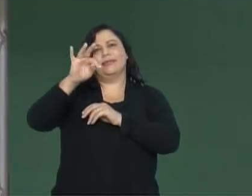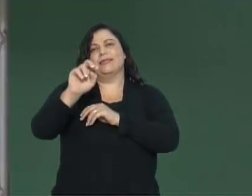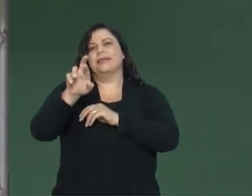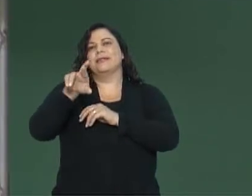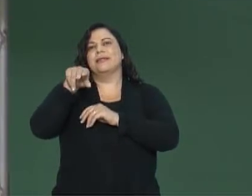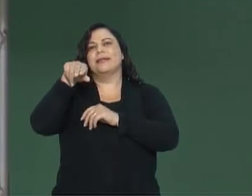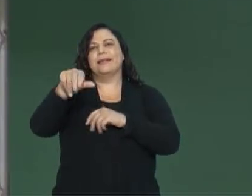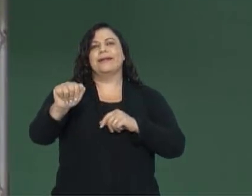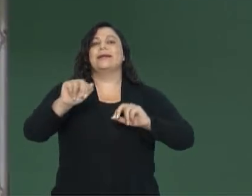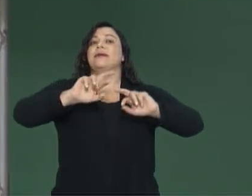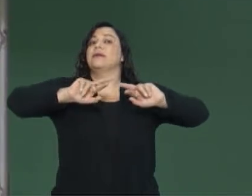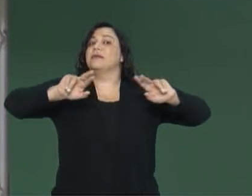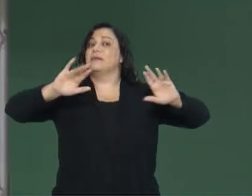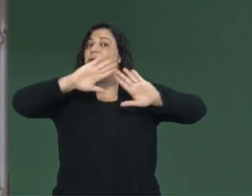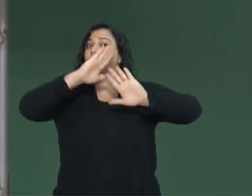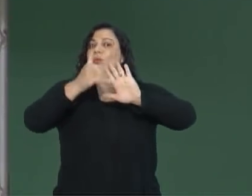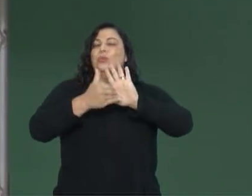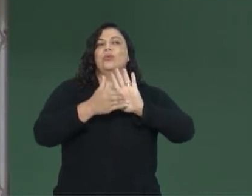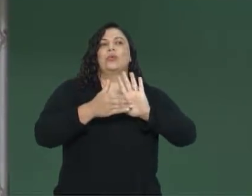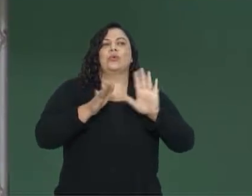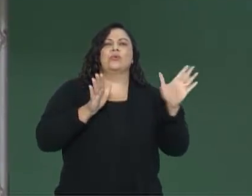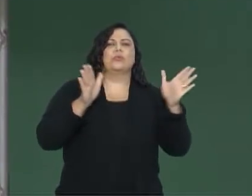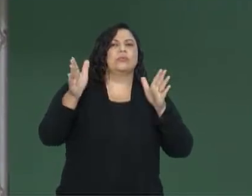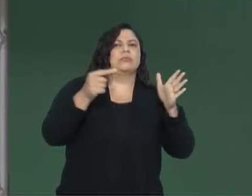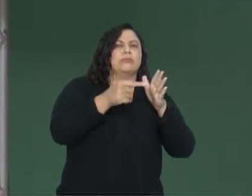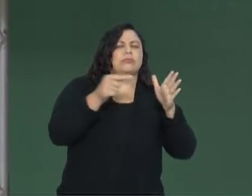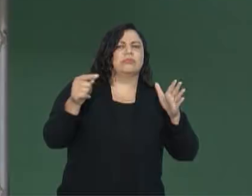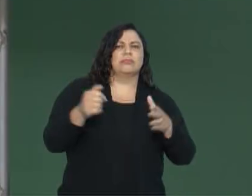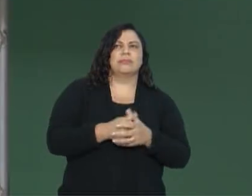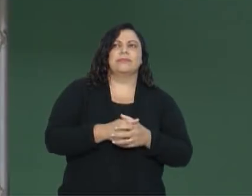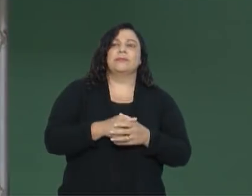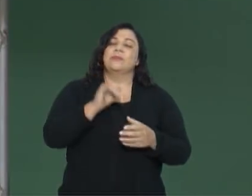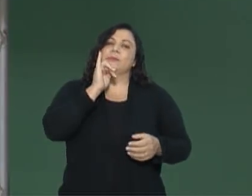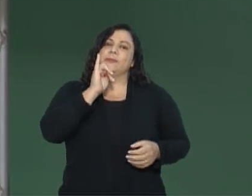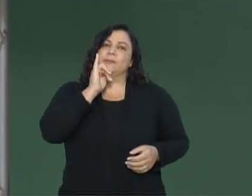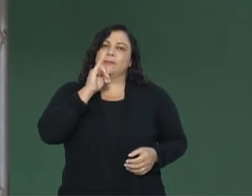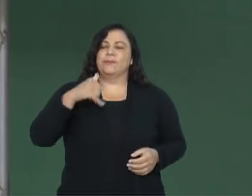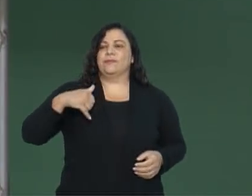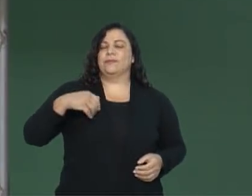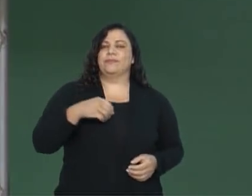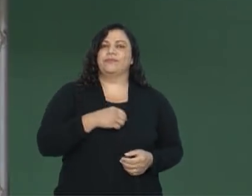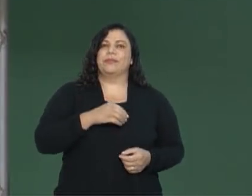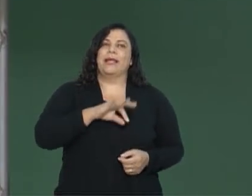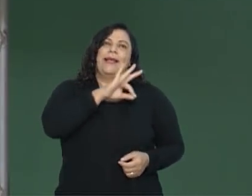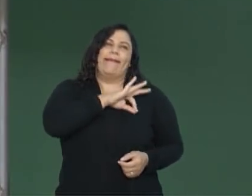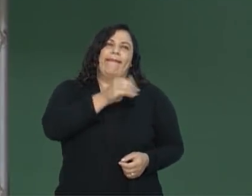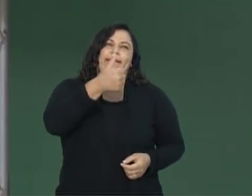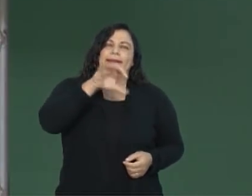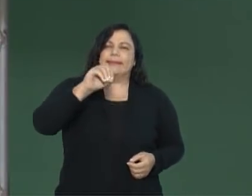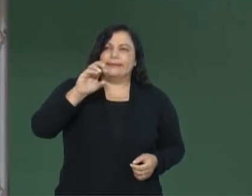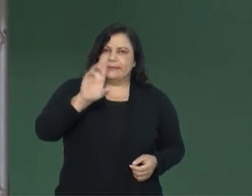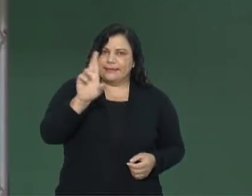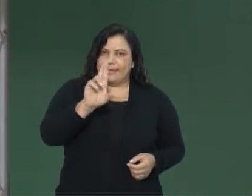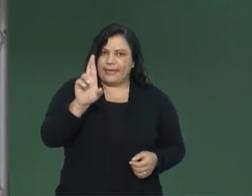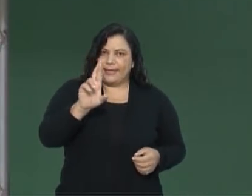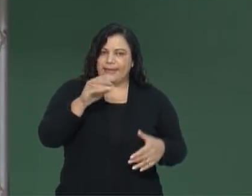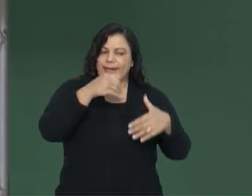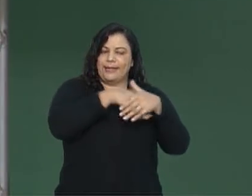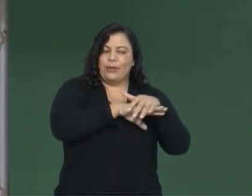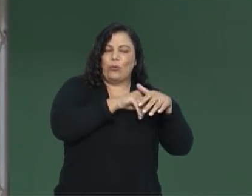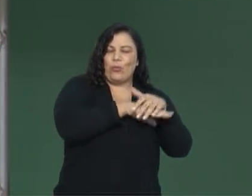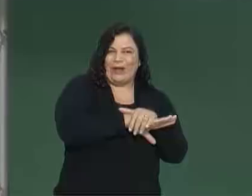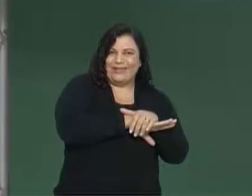eles, aproximadamente assim, de cada 100 que a pessoa ganha, ela guarda 20, 30, em alguns casos